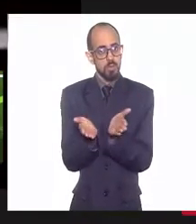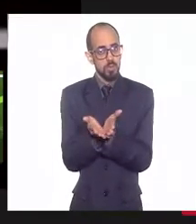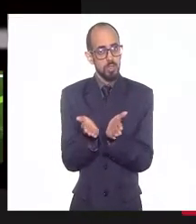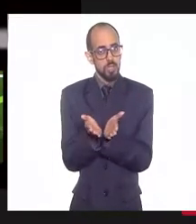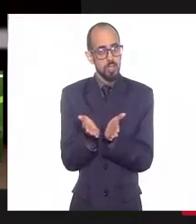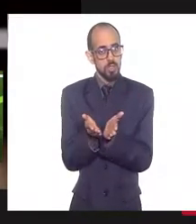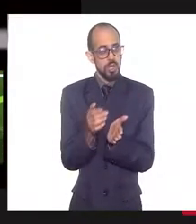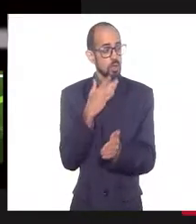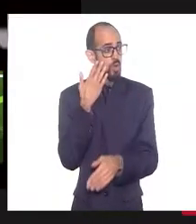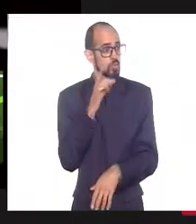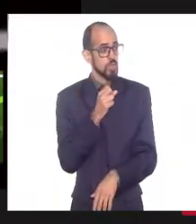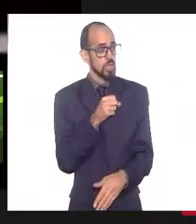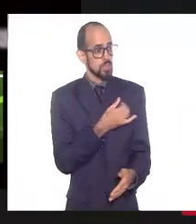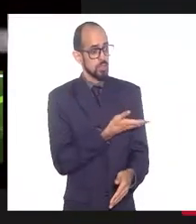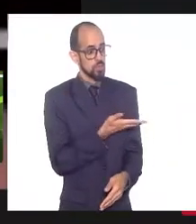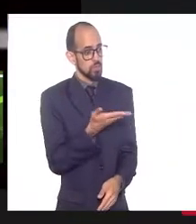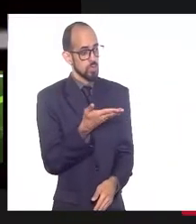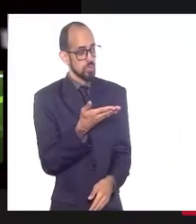já tiveram